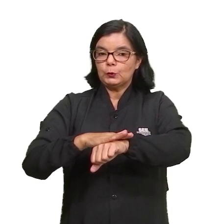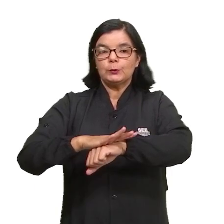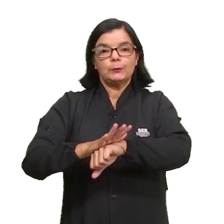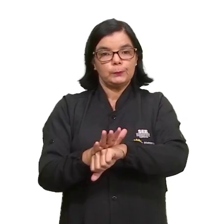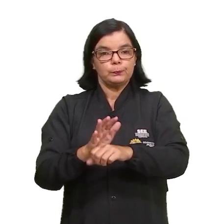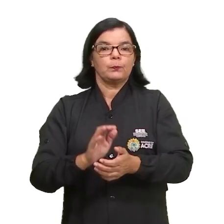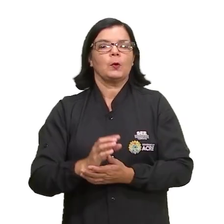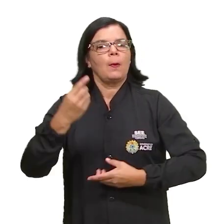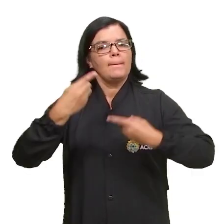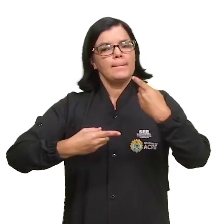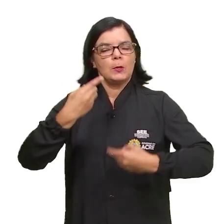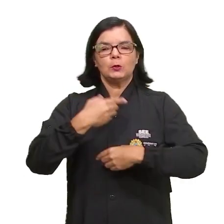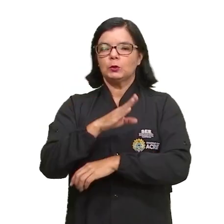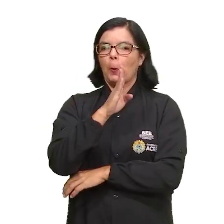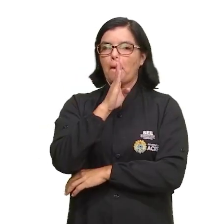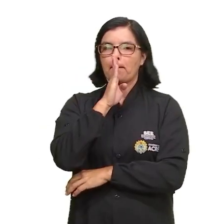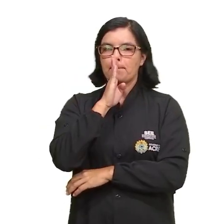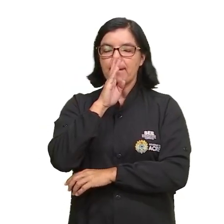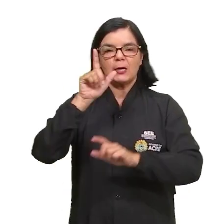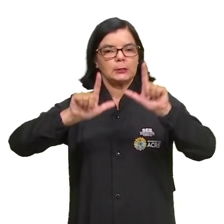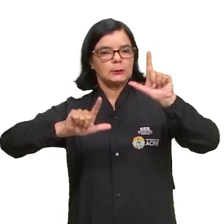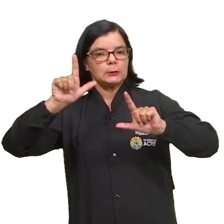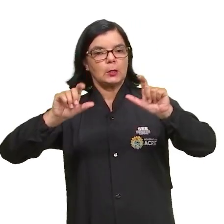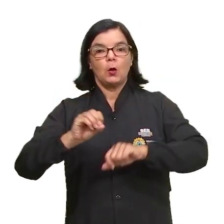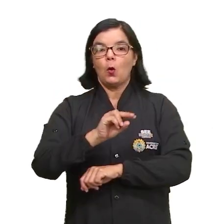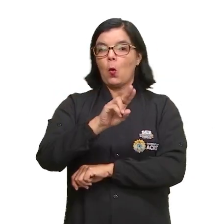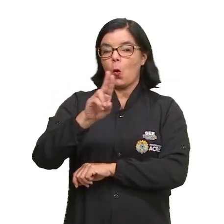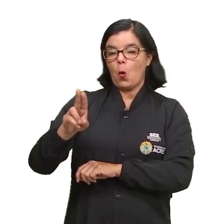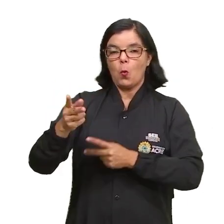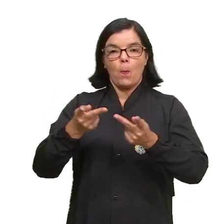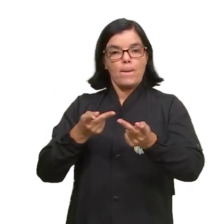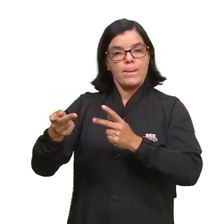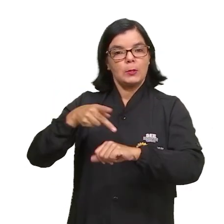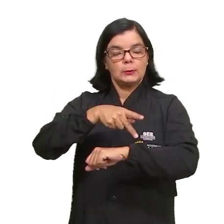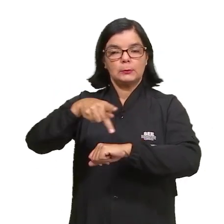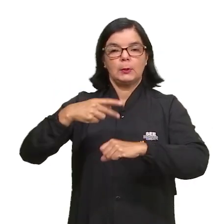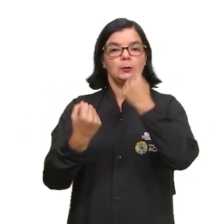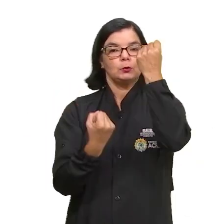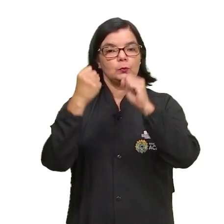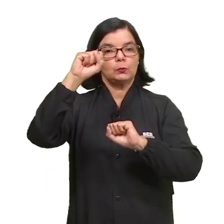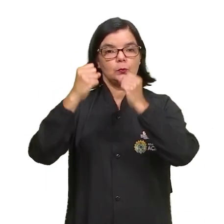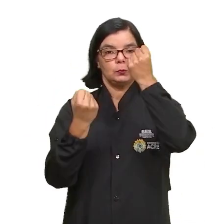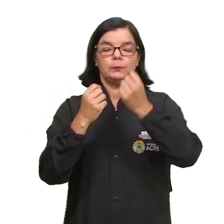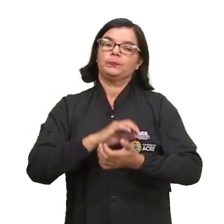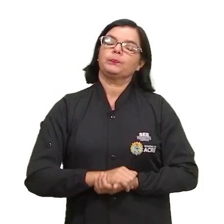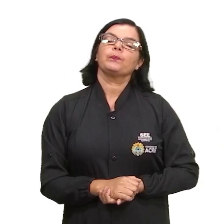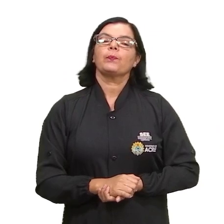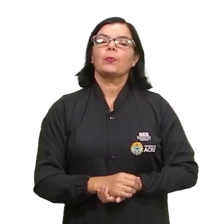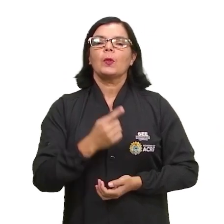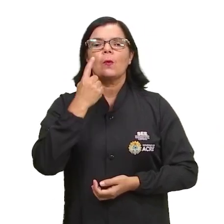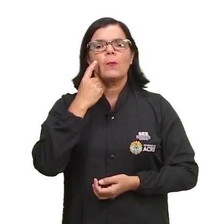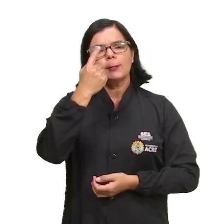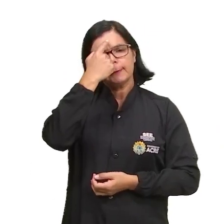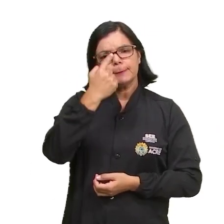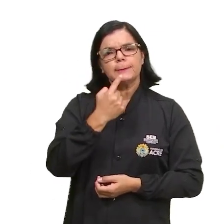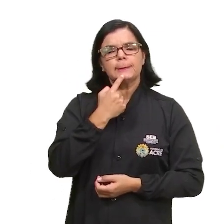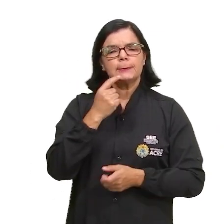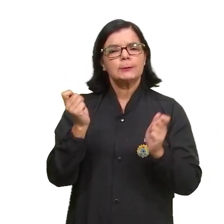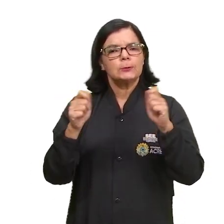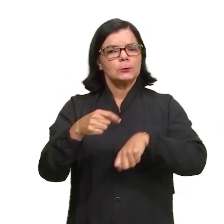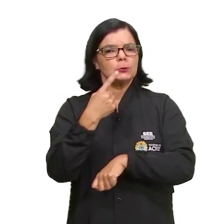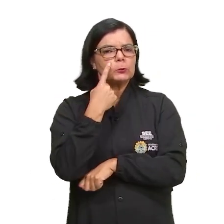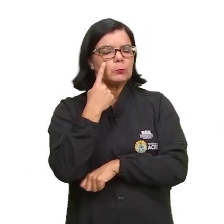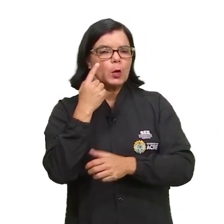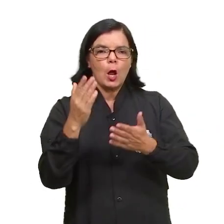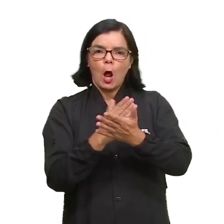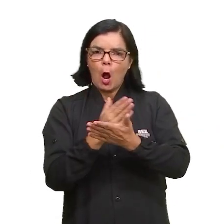D, política de censura midiática ou é projeto de país industrial? Retomando aqui as imagens, vocês conseguem ver